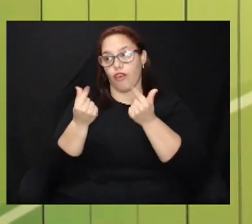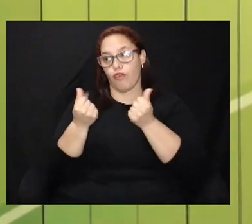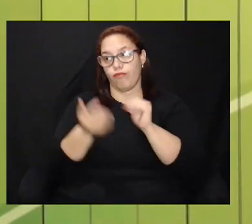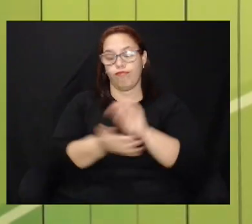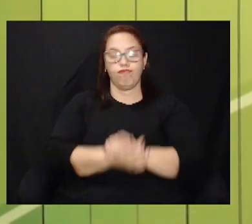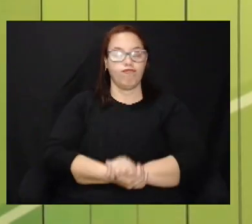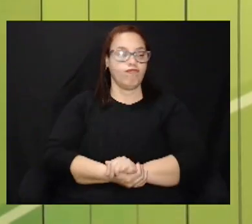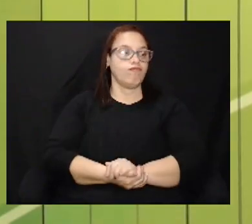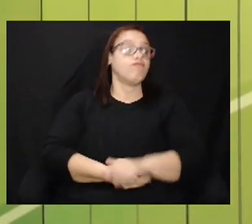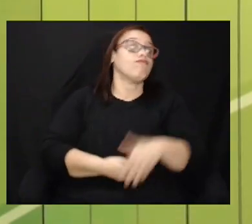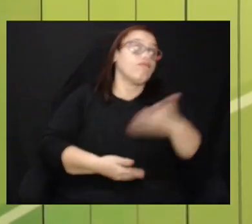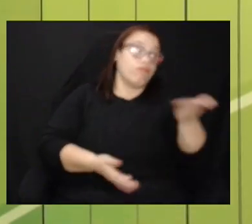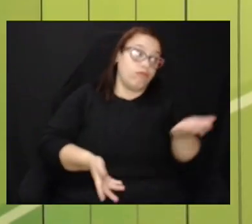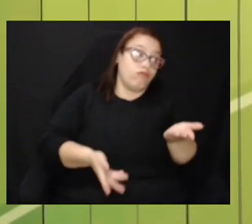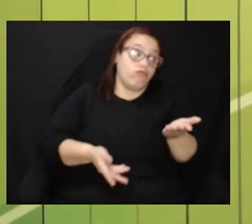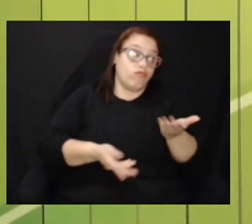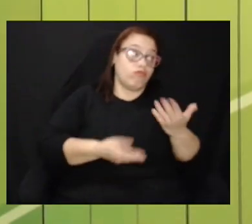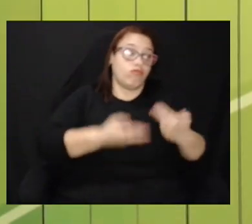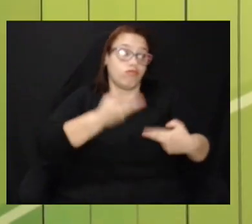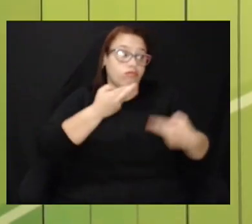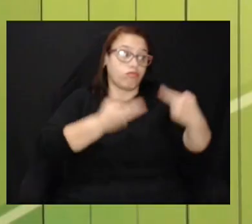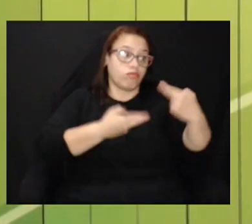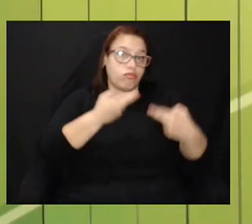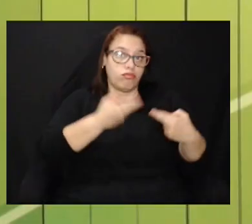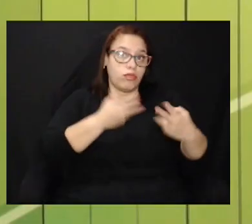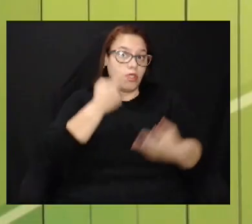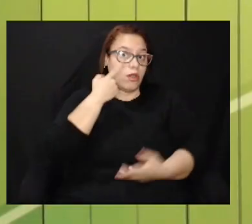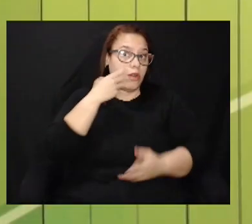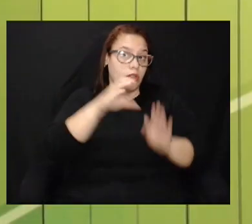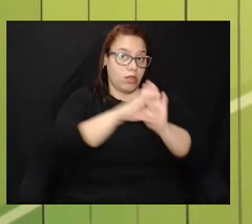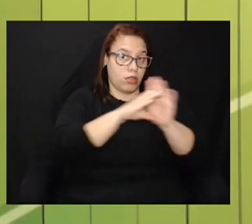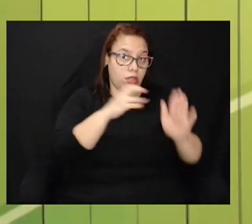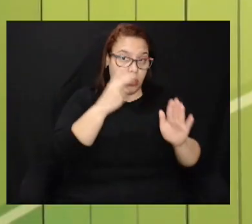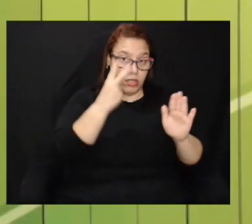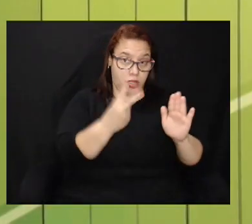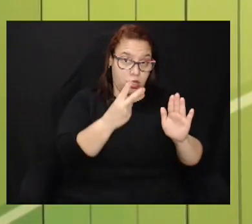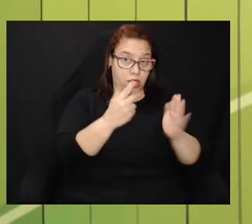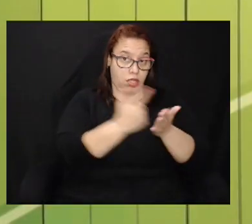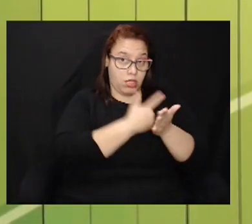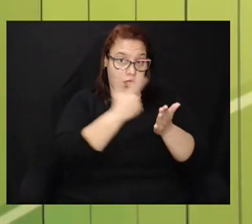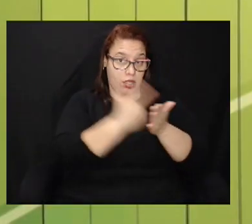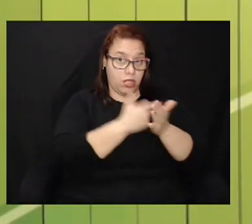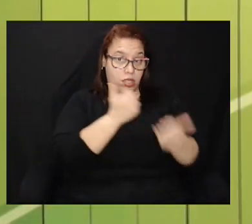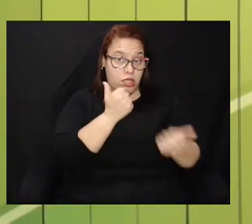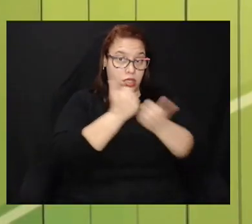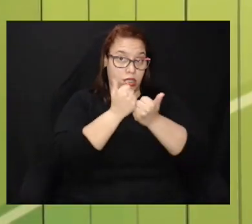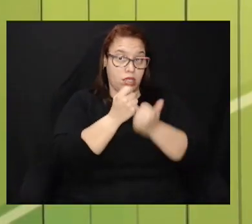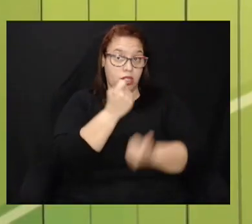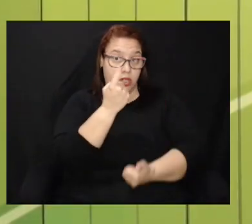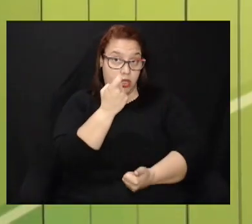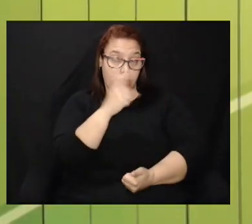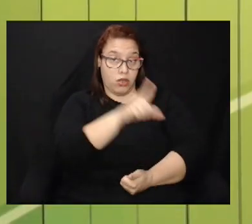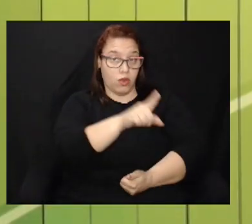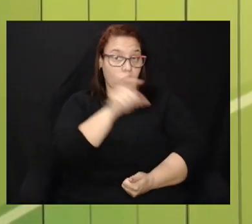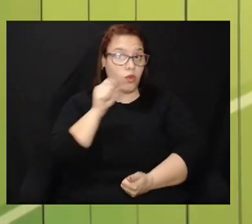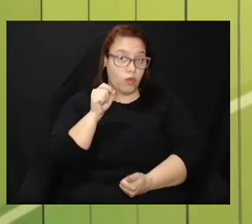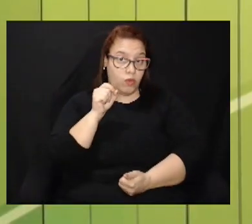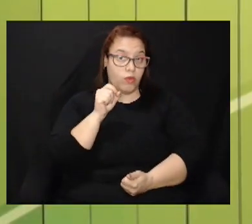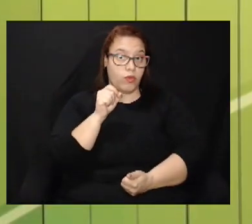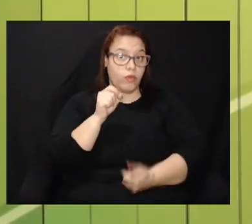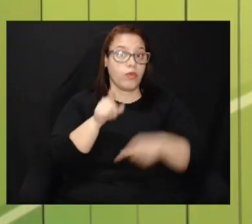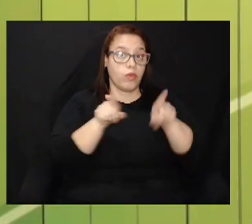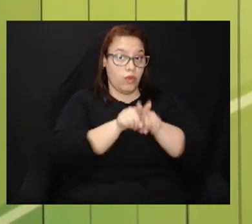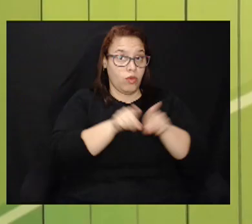você faz essa relação, olha, no capítulo 2 do seu livro, que preservar é o único caminho, e também fala da